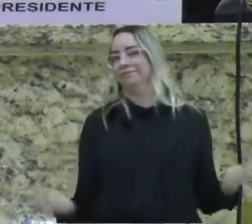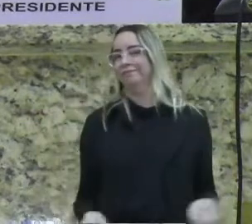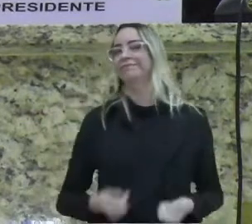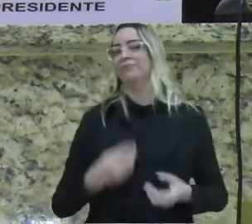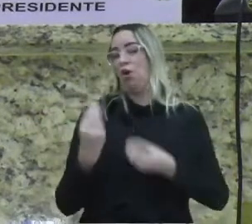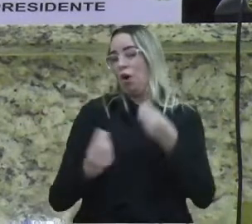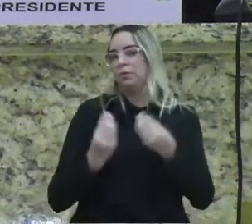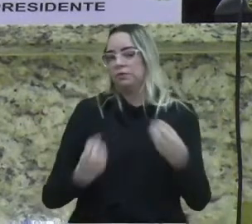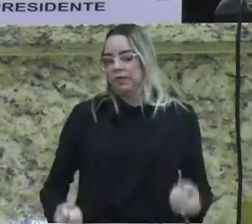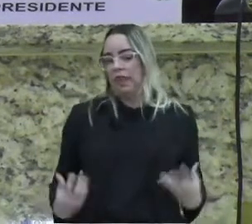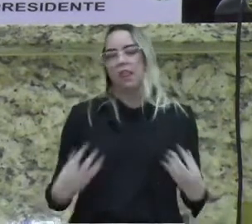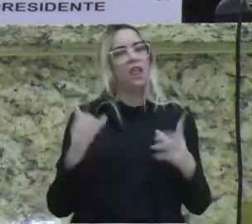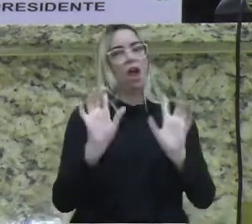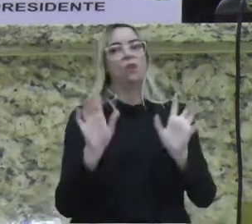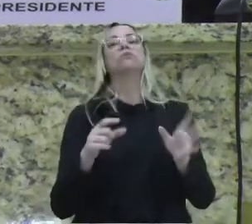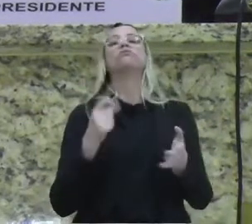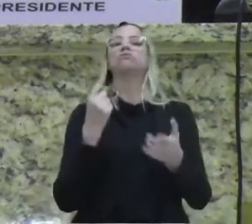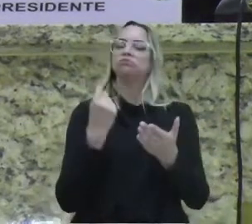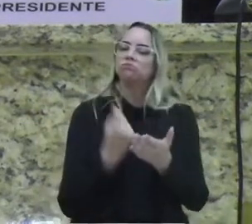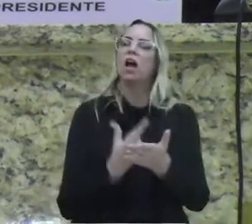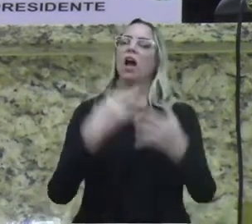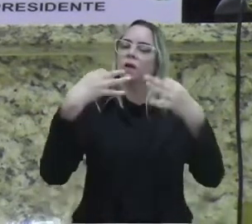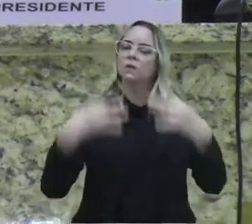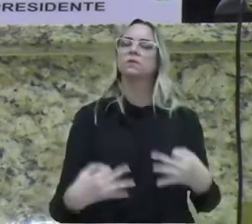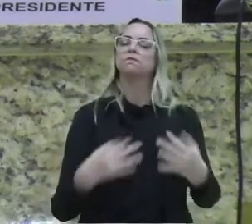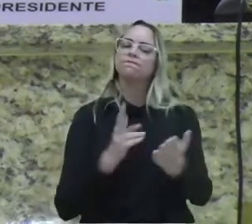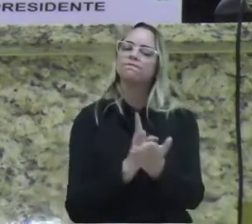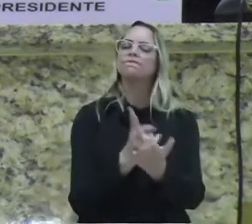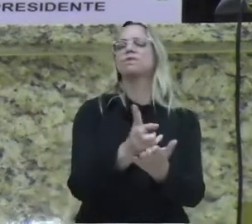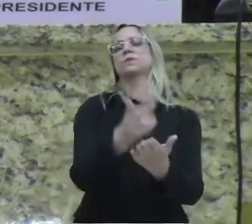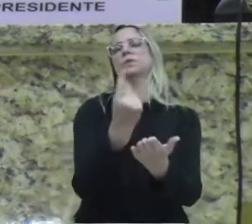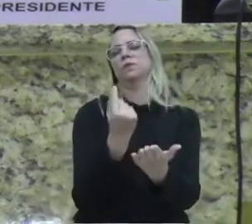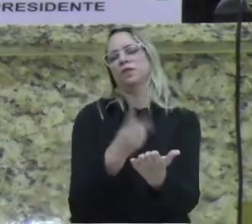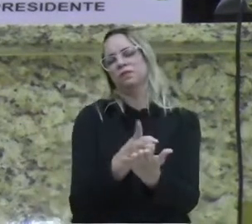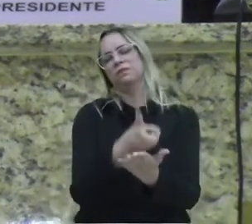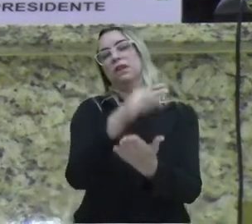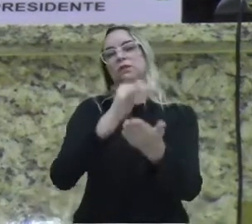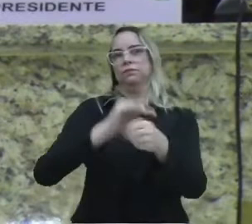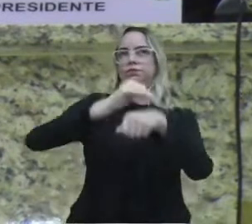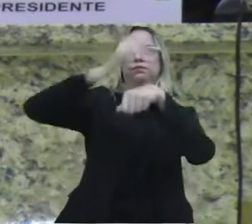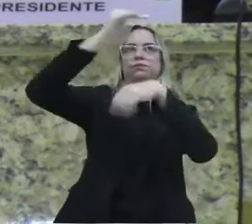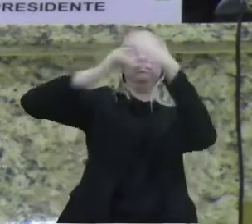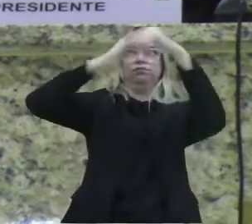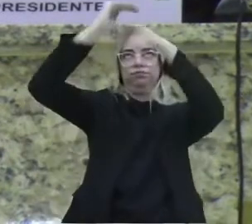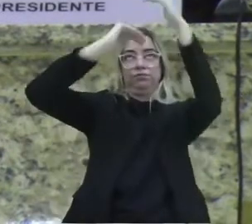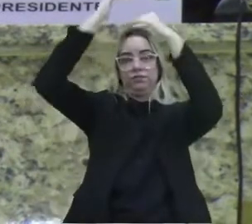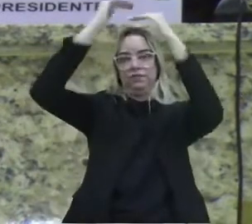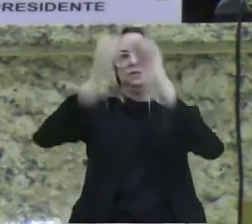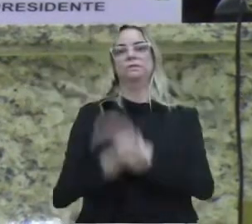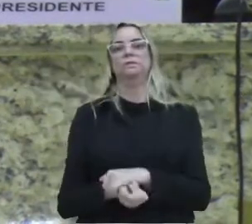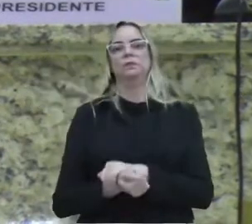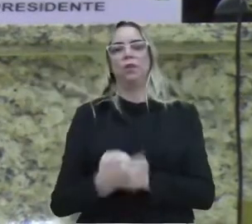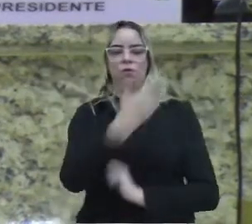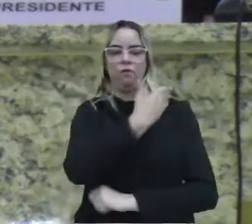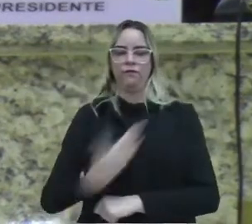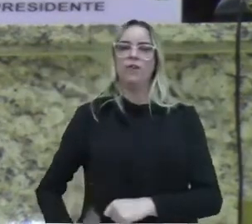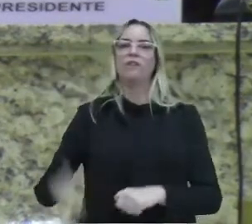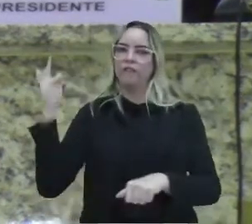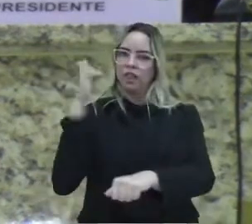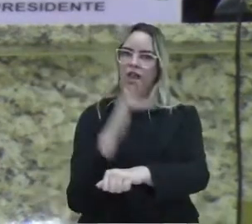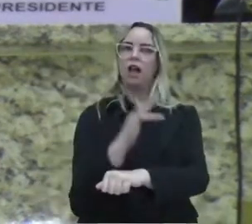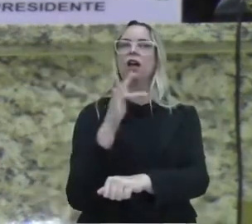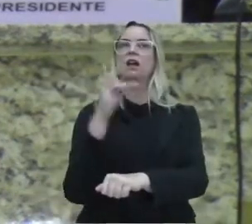investimento, eu não diria gasto, eu diria investimento com transporte escolar, ele é muito alto. E nem o governo federal, nem o governo do